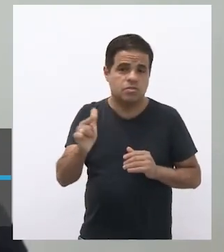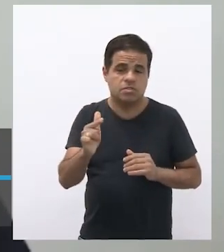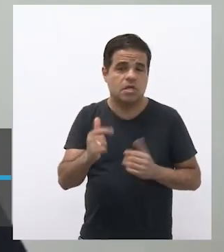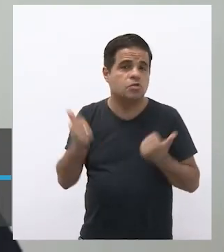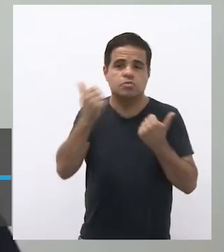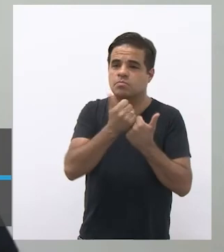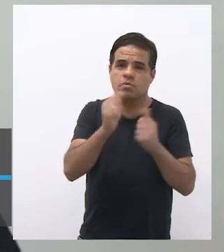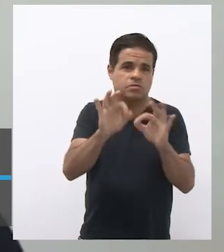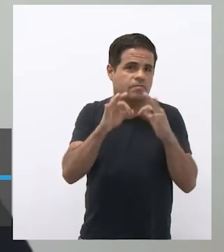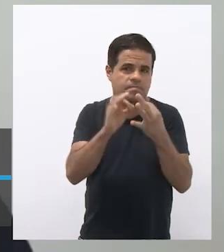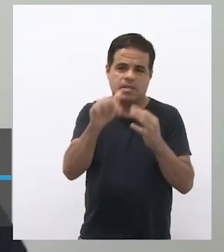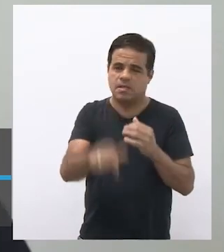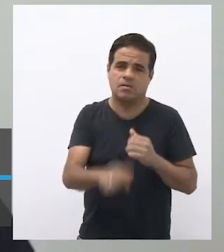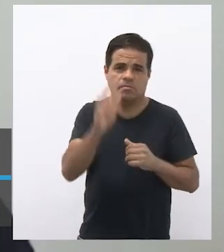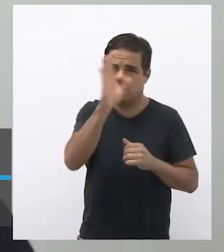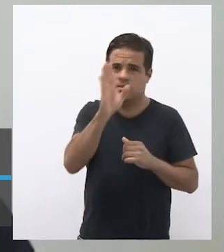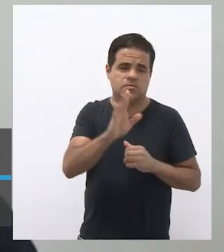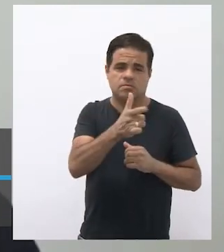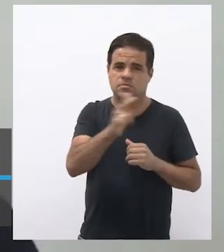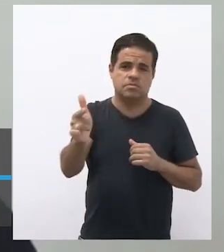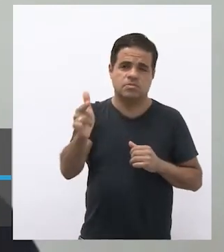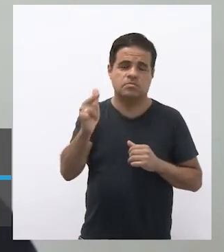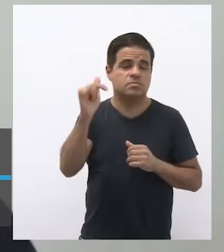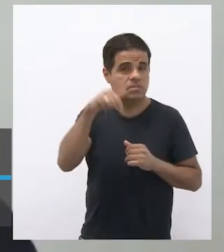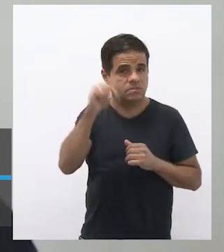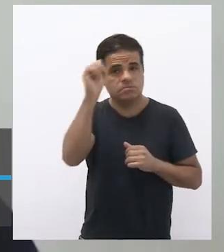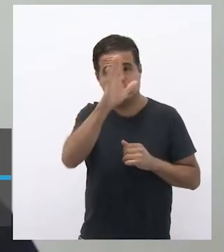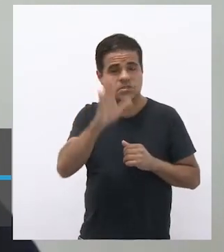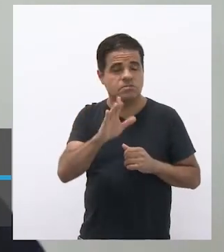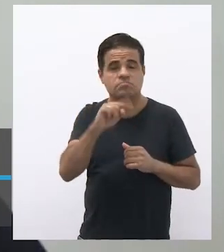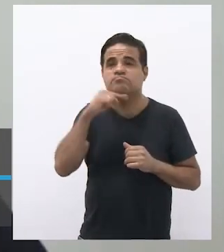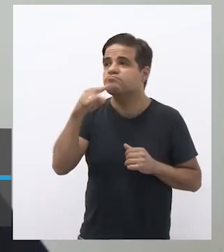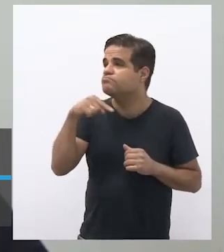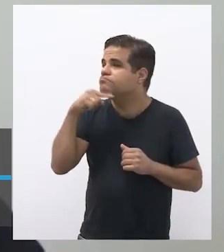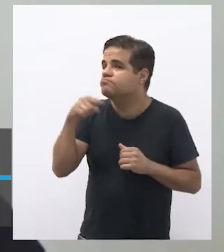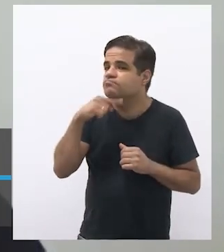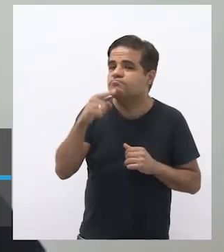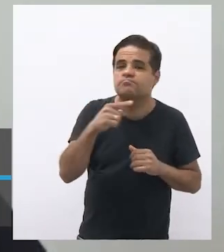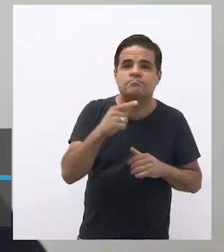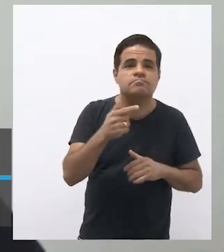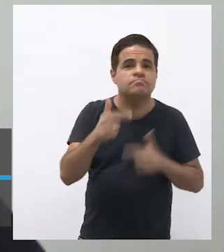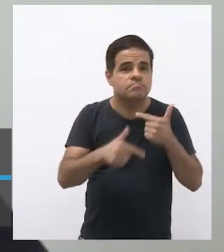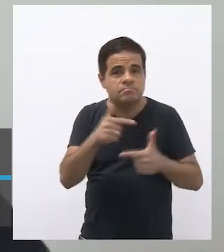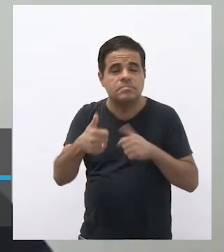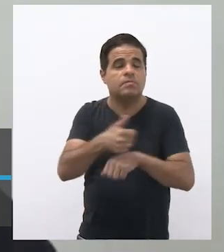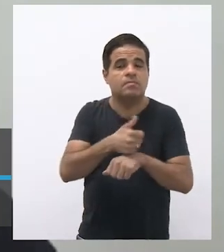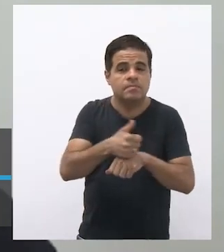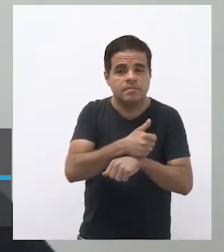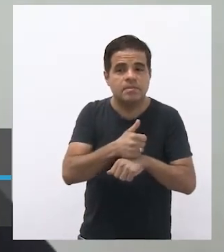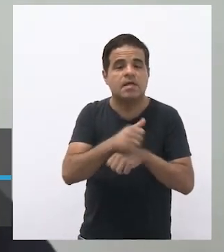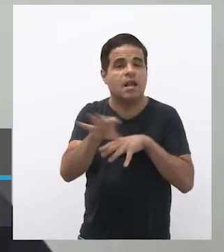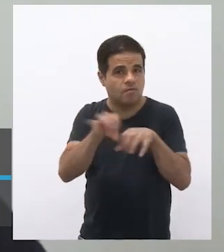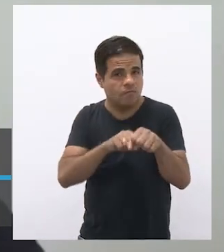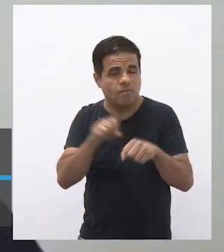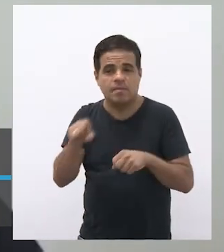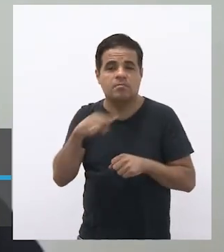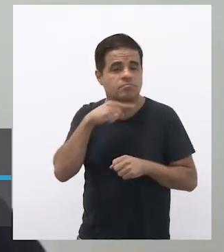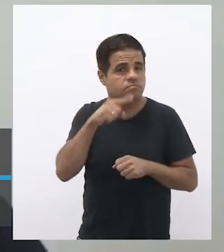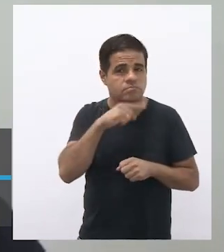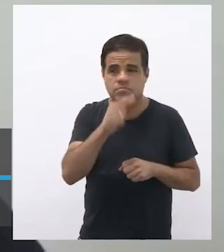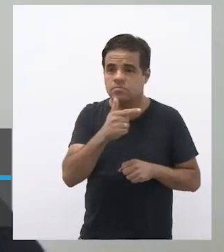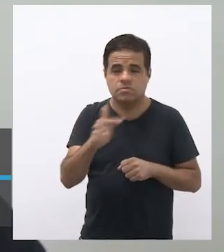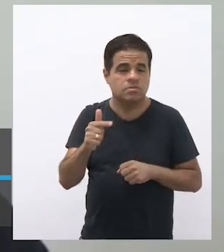todos os países que se obrigam, né, na assinatura desses contratos, desses tratados e convenções internacionais, na medida